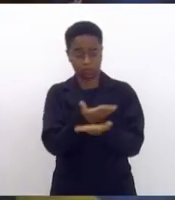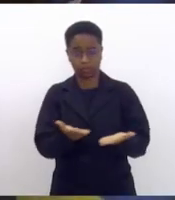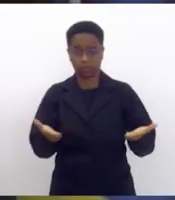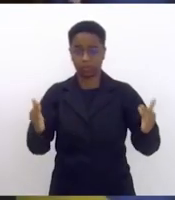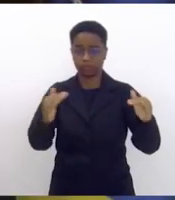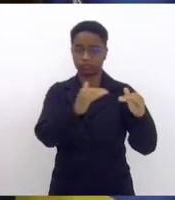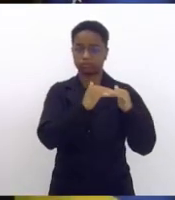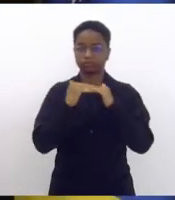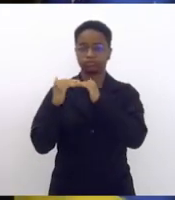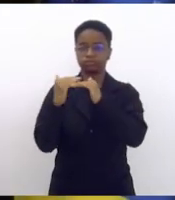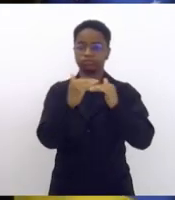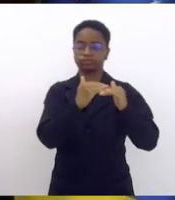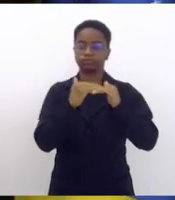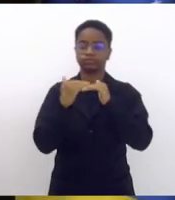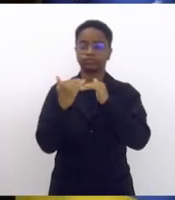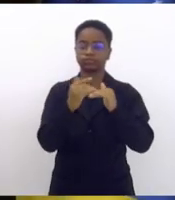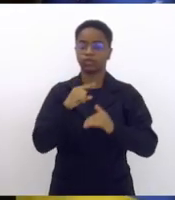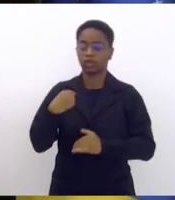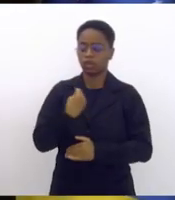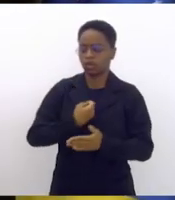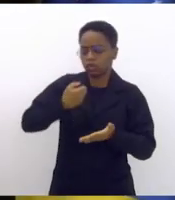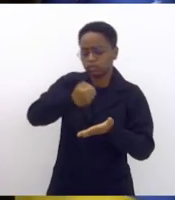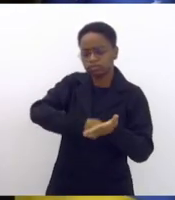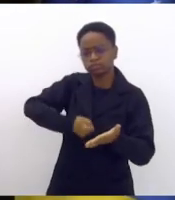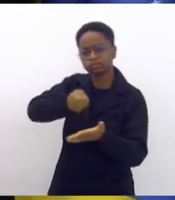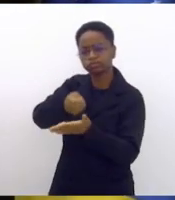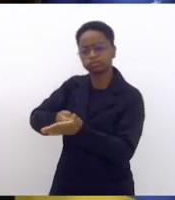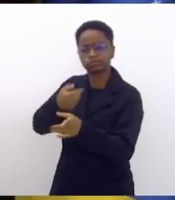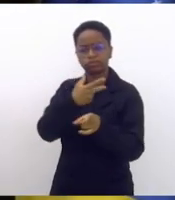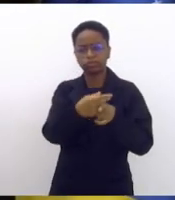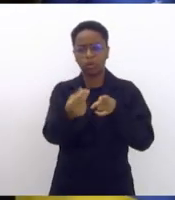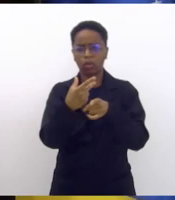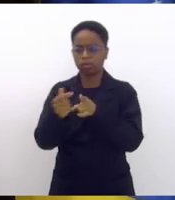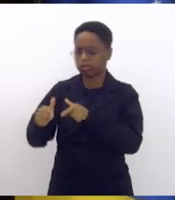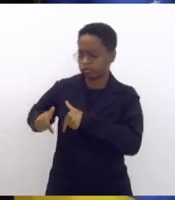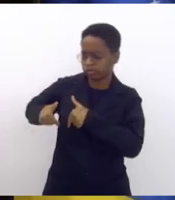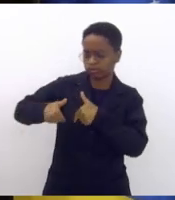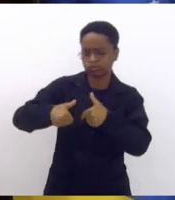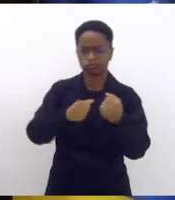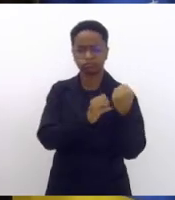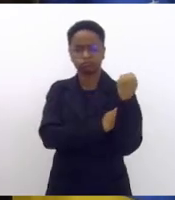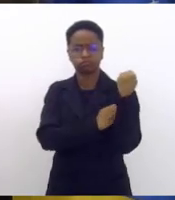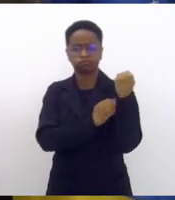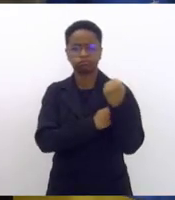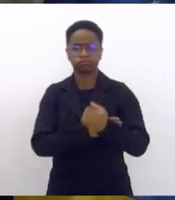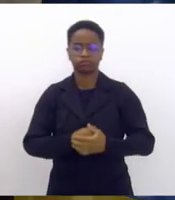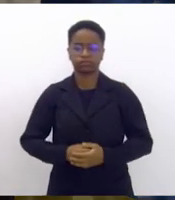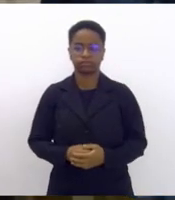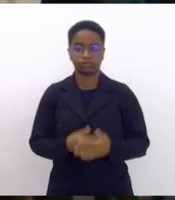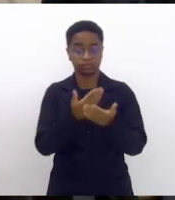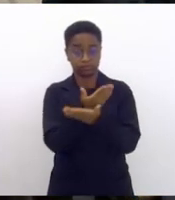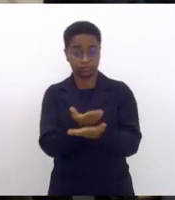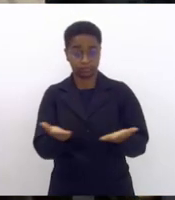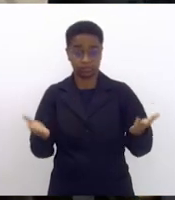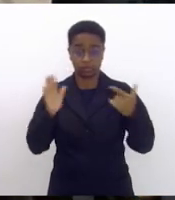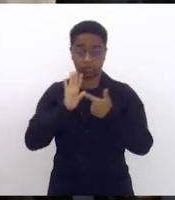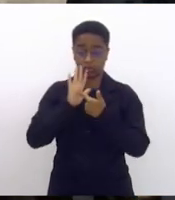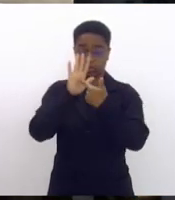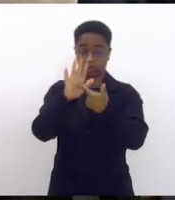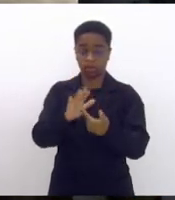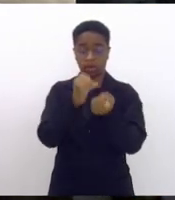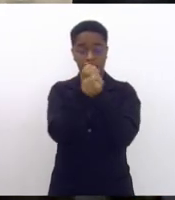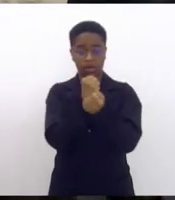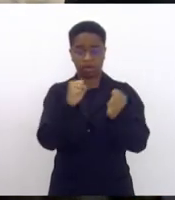peor dessa igualdade conseguimos conquistar com braço forte em teu